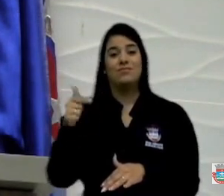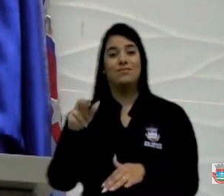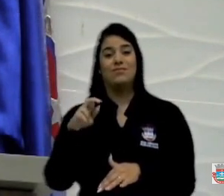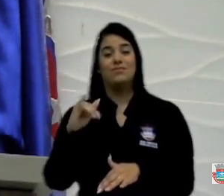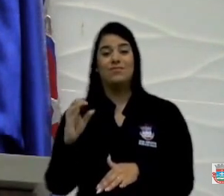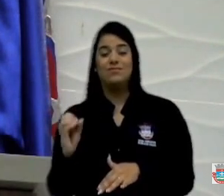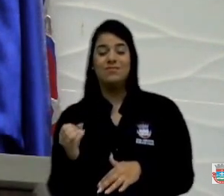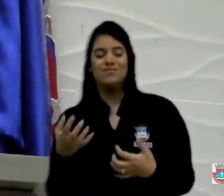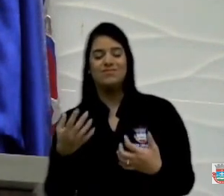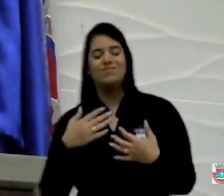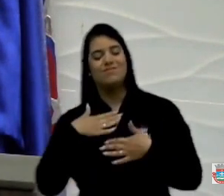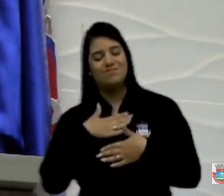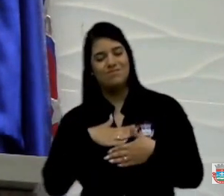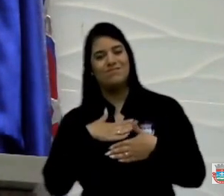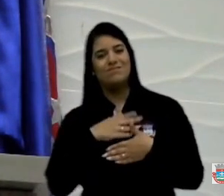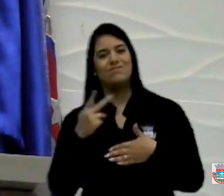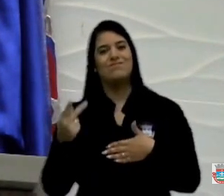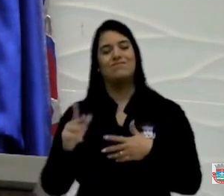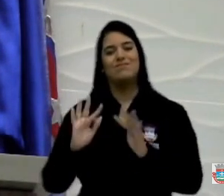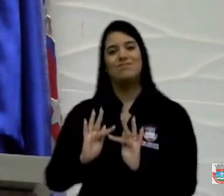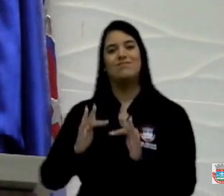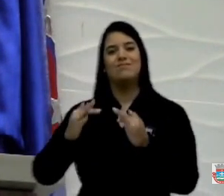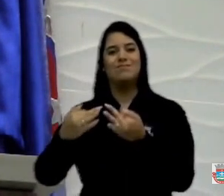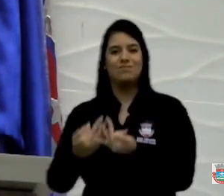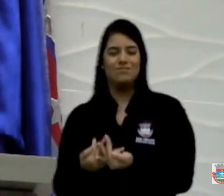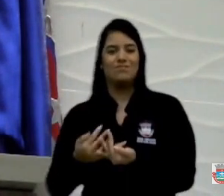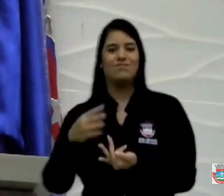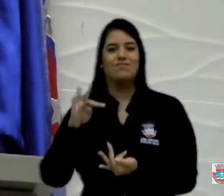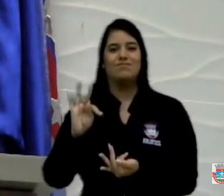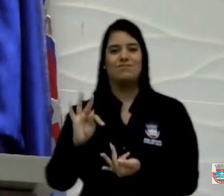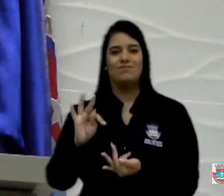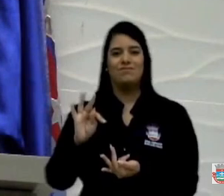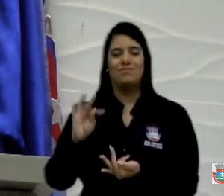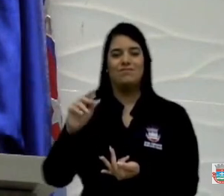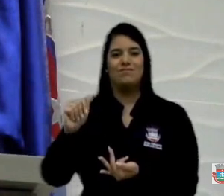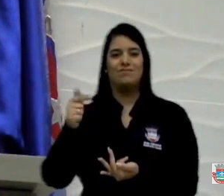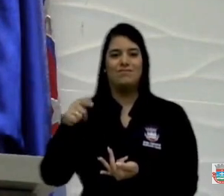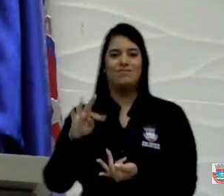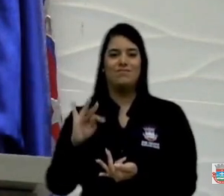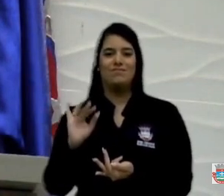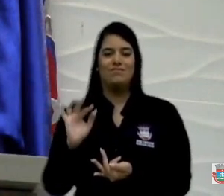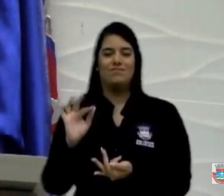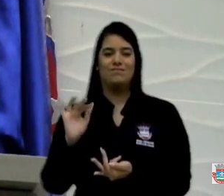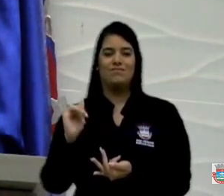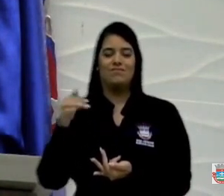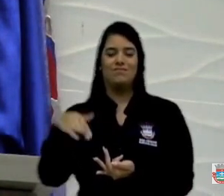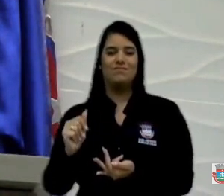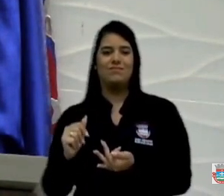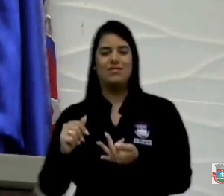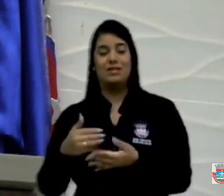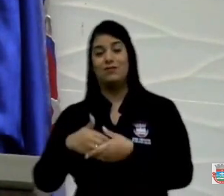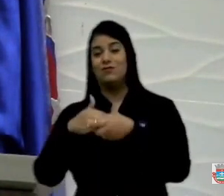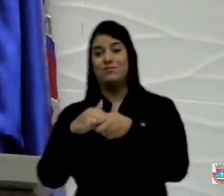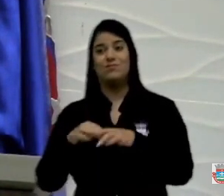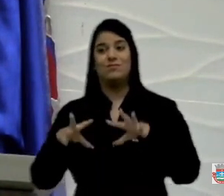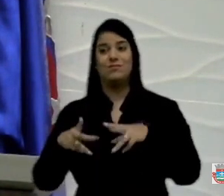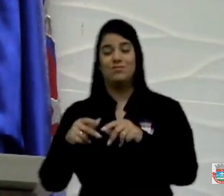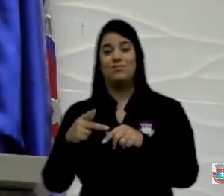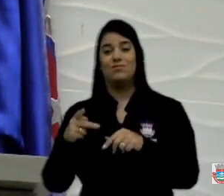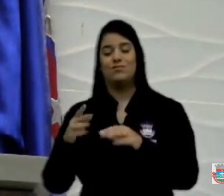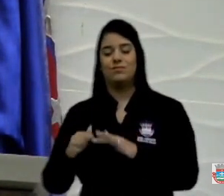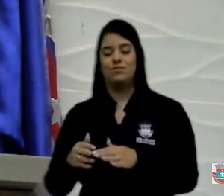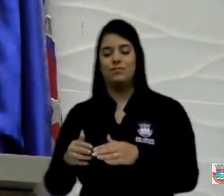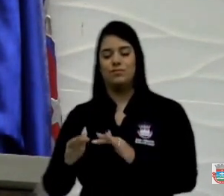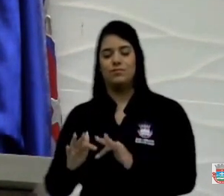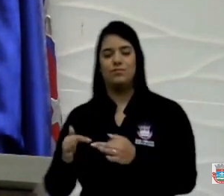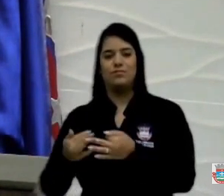naquela localidade, assim como seus familiares, Dona Fátima. Em nome dela, cumprimento também todos da sua família e todos os